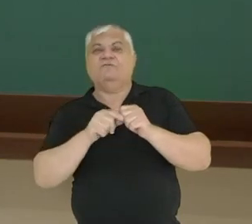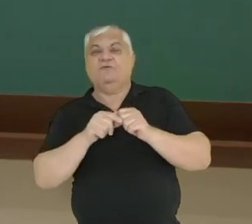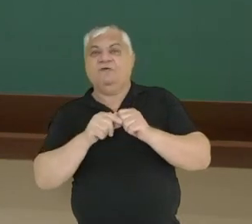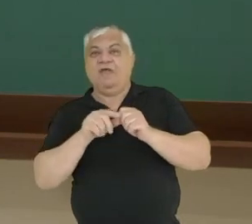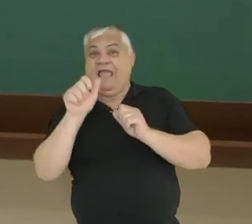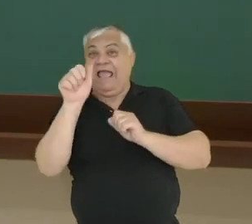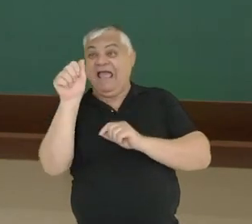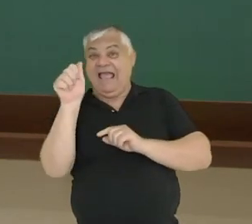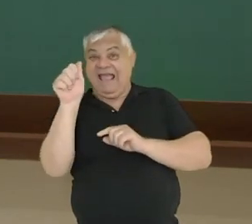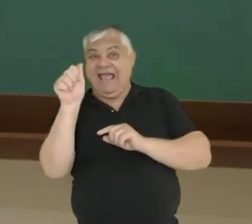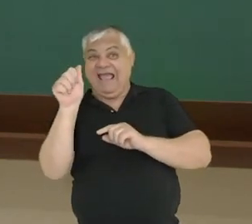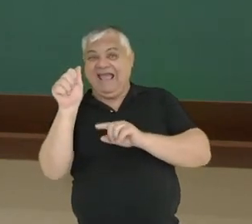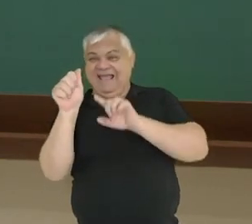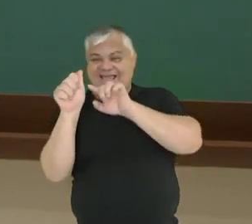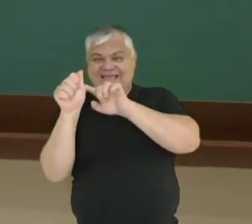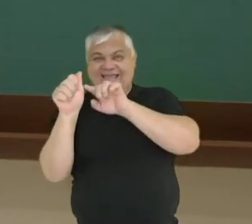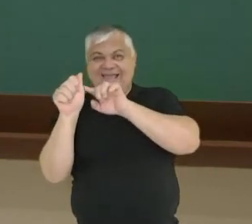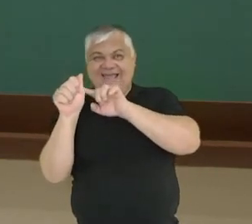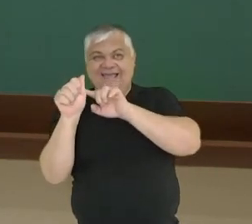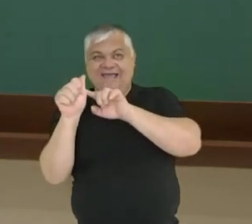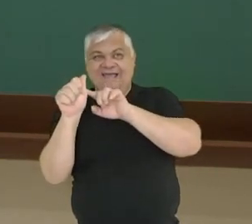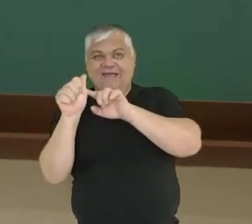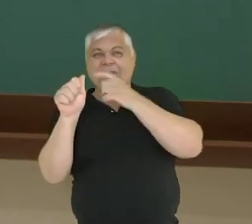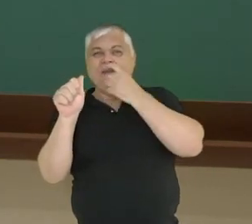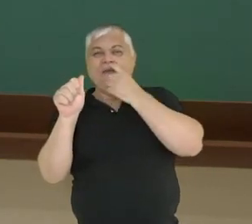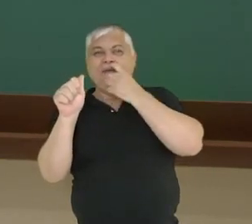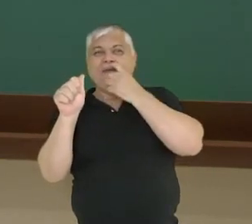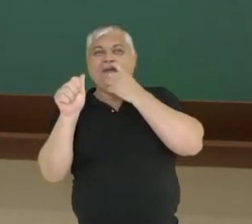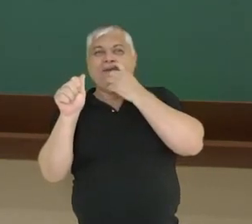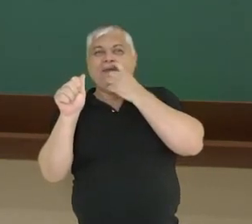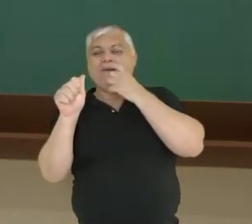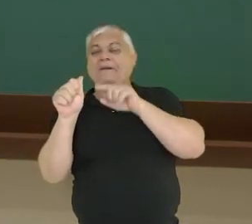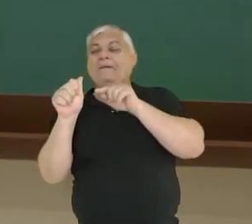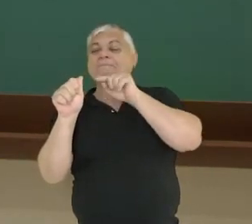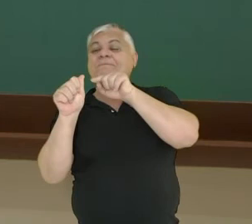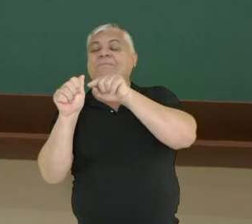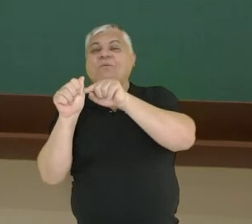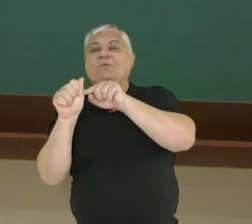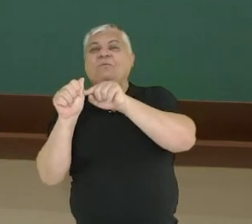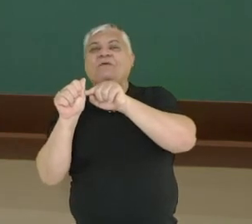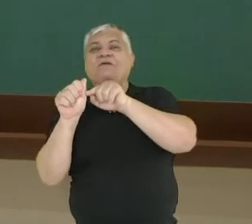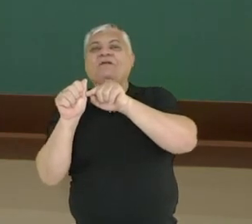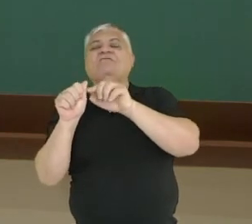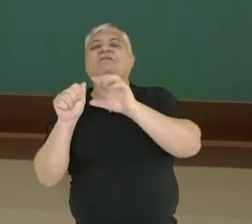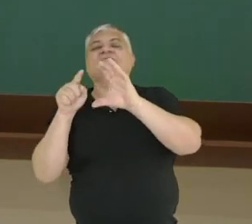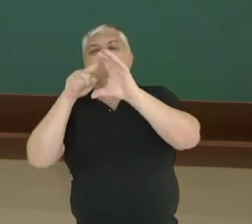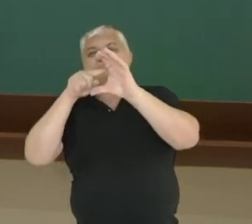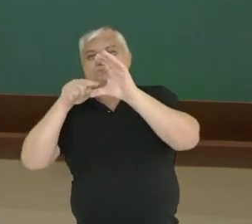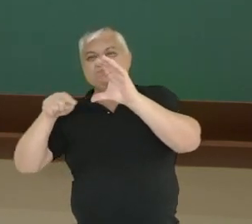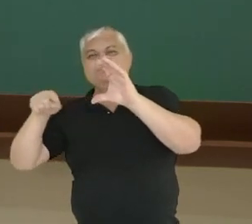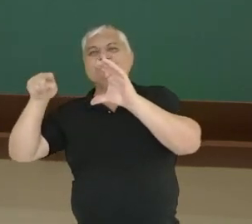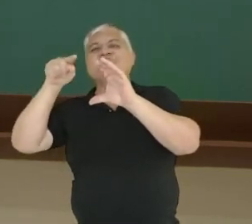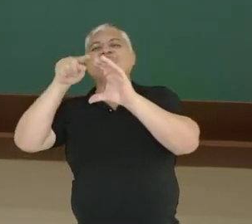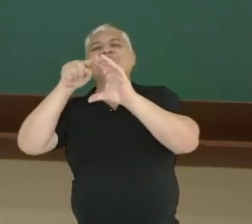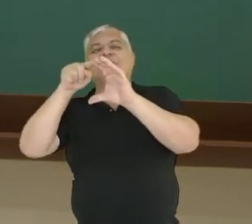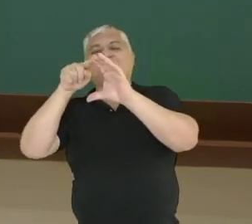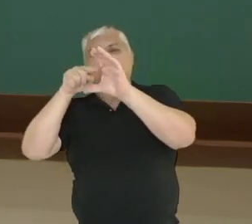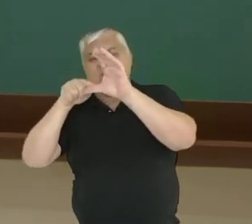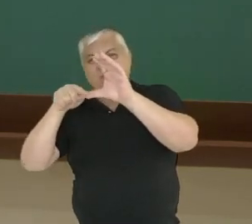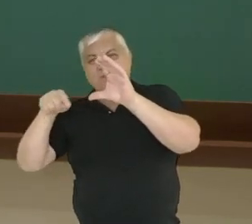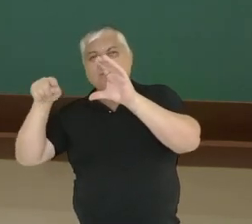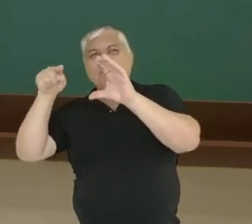considerar, tá? Você vai considerar que o centro dessa circunferência, você vai construir uma nova circunferência e